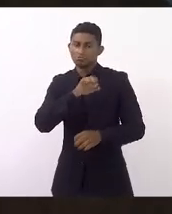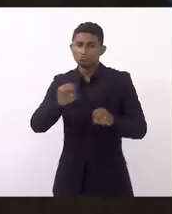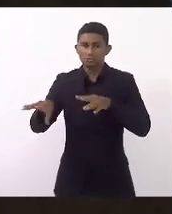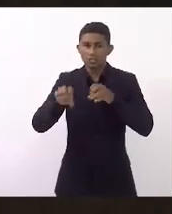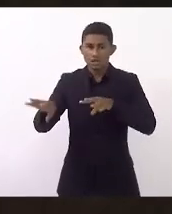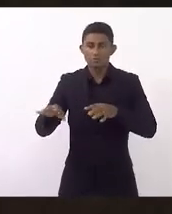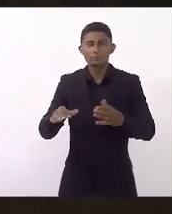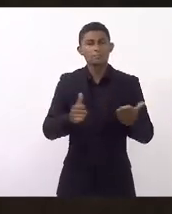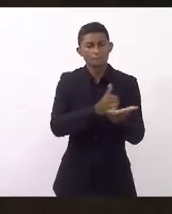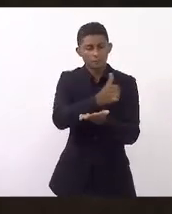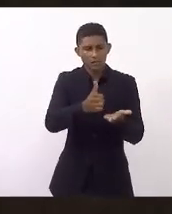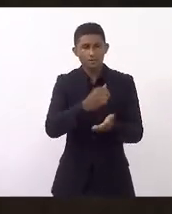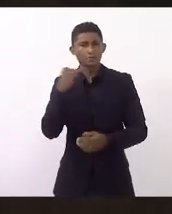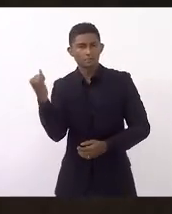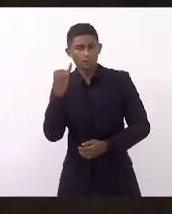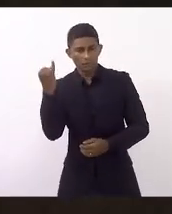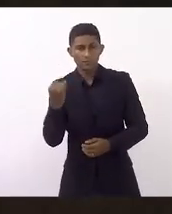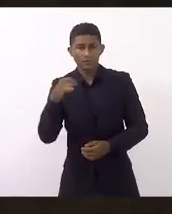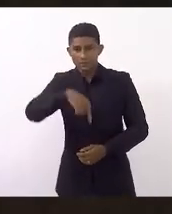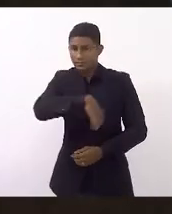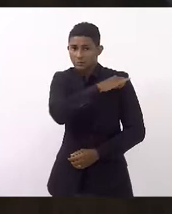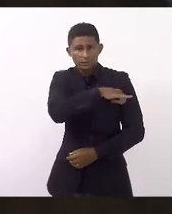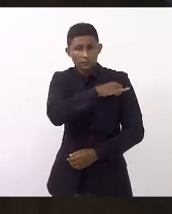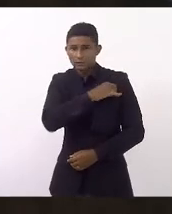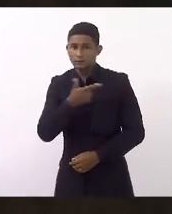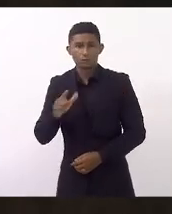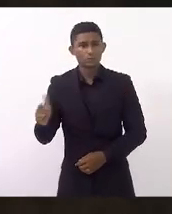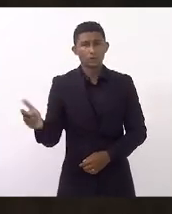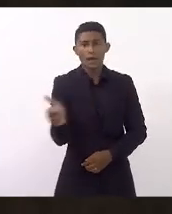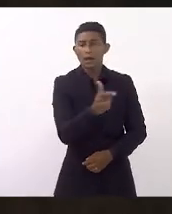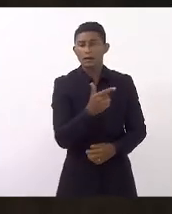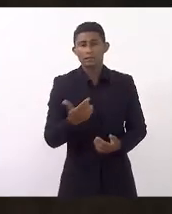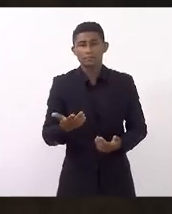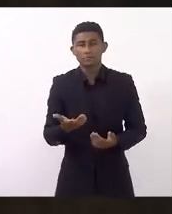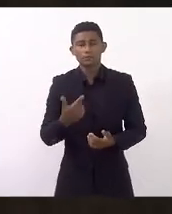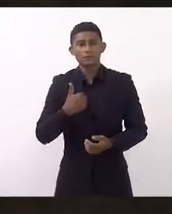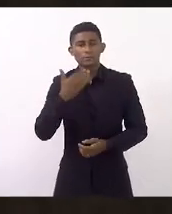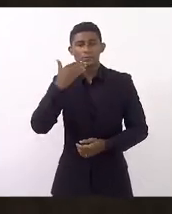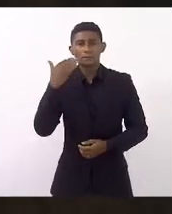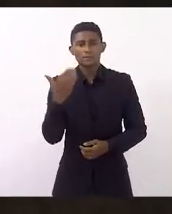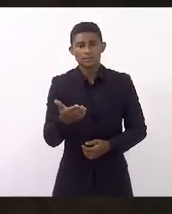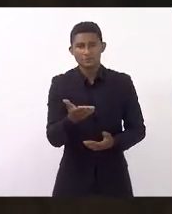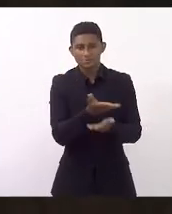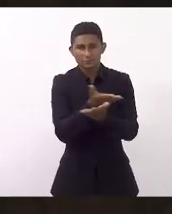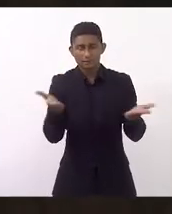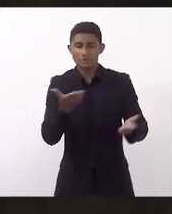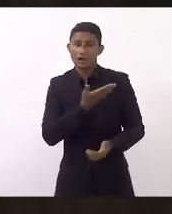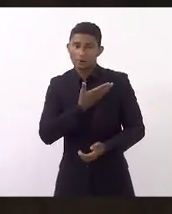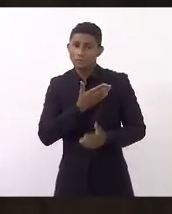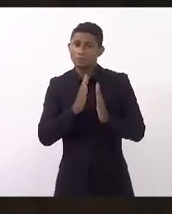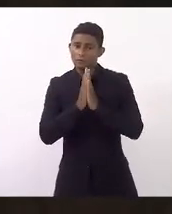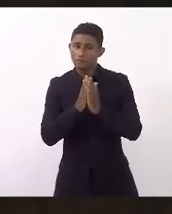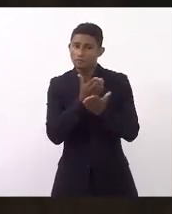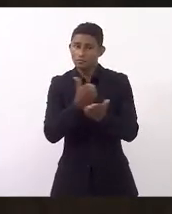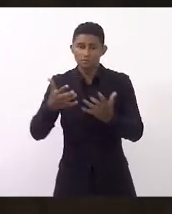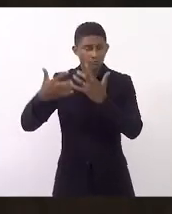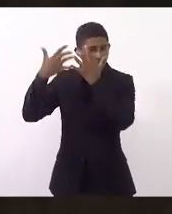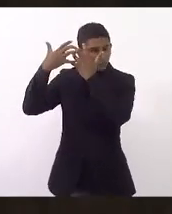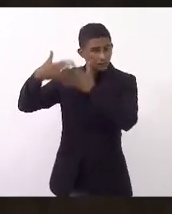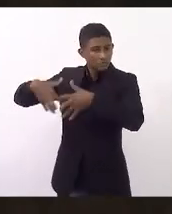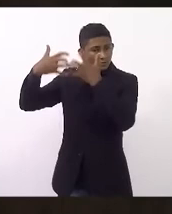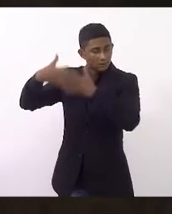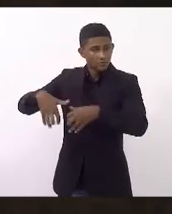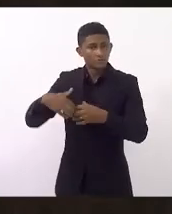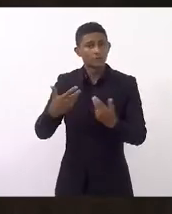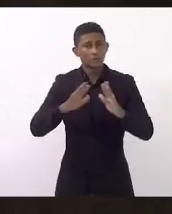reforma que o Rio de Janeiro não tem, porque não fez. Então, peço aos nossos colegas que reflitam sobre isso. As escolas estaduais